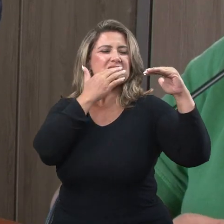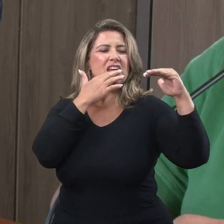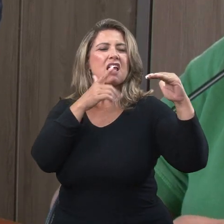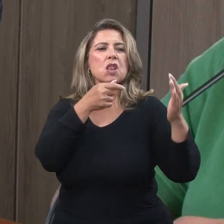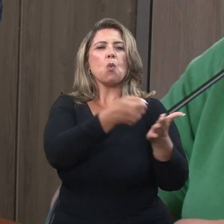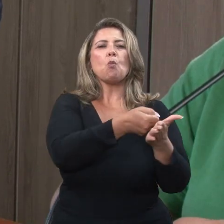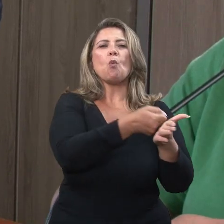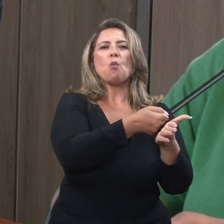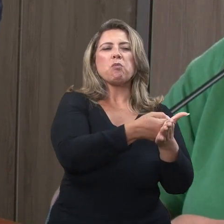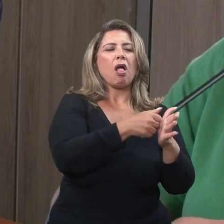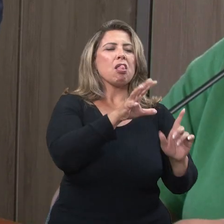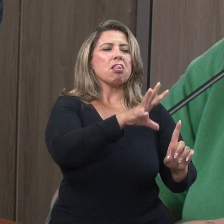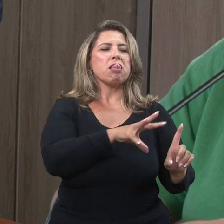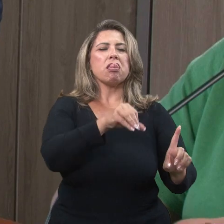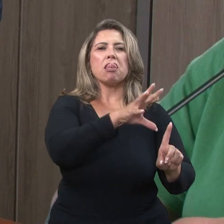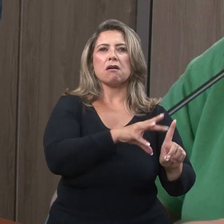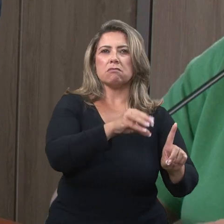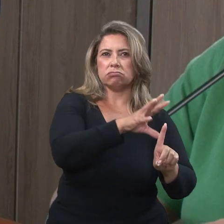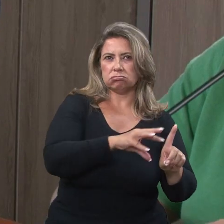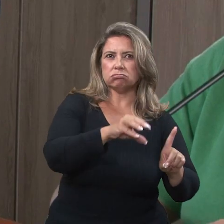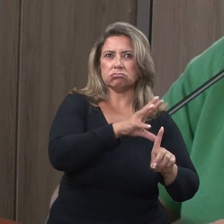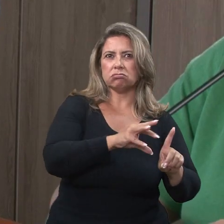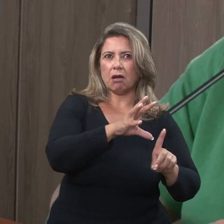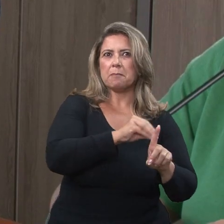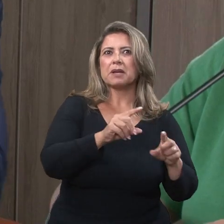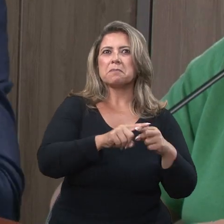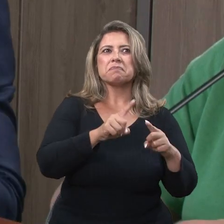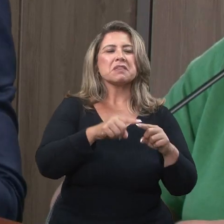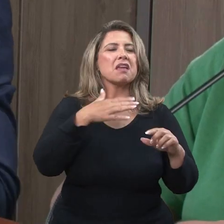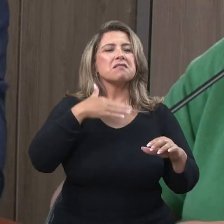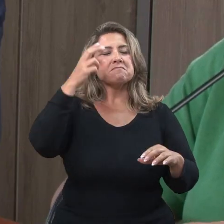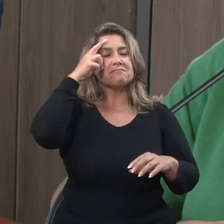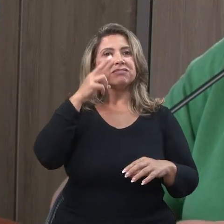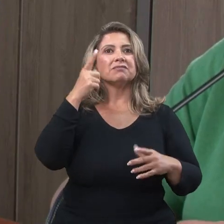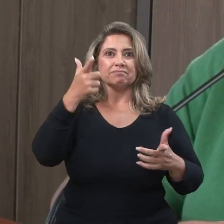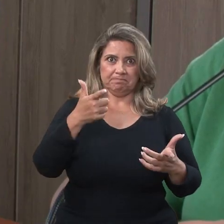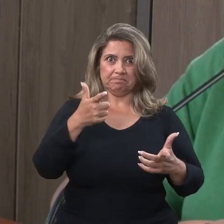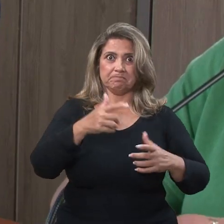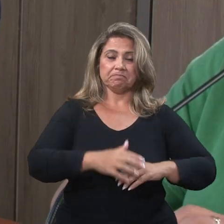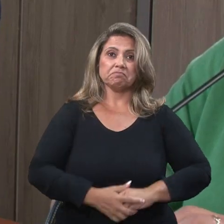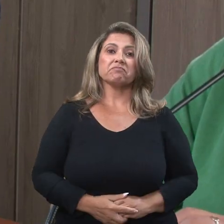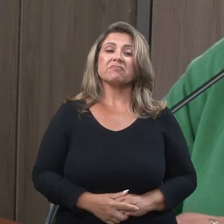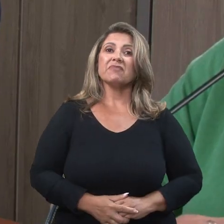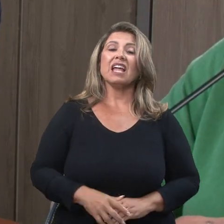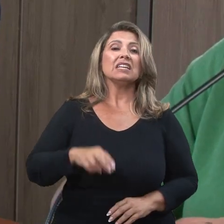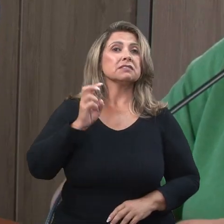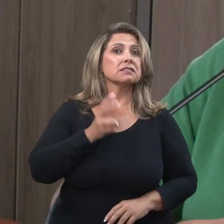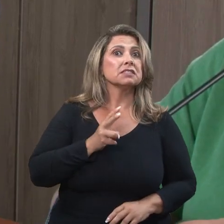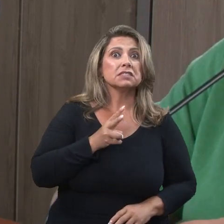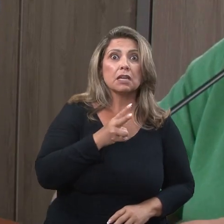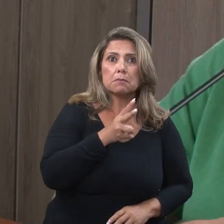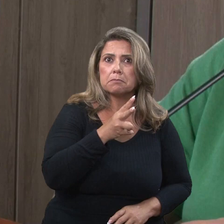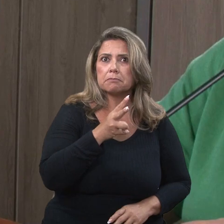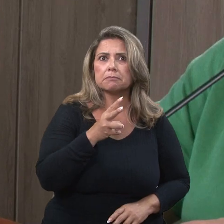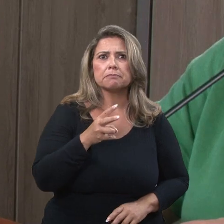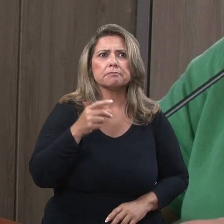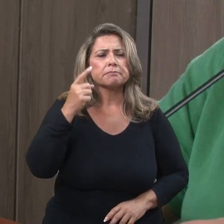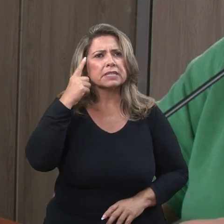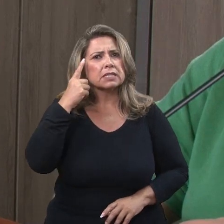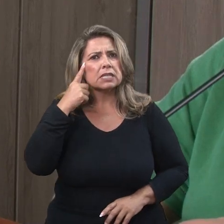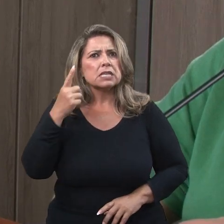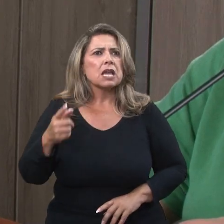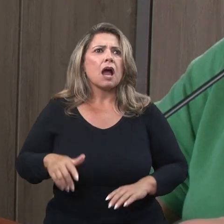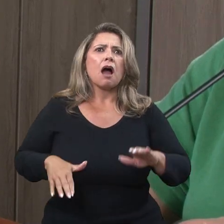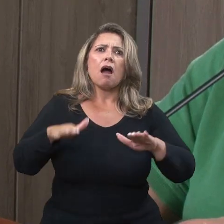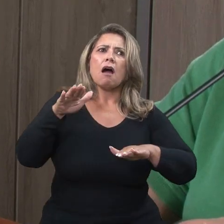sexual da vítima. Nem sempre, isso é importante colocar, nem sempre o assédio ele vai